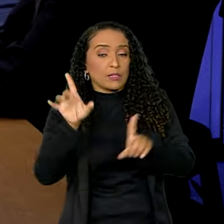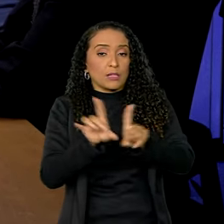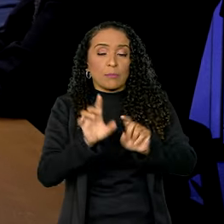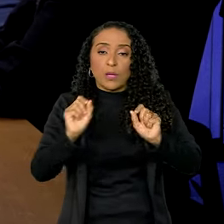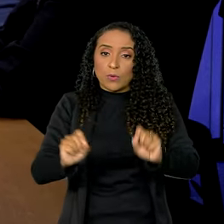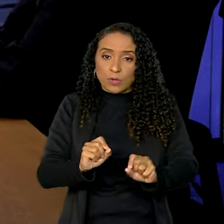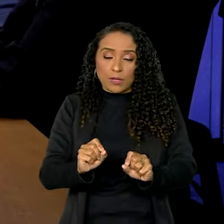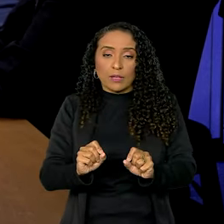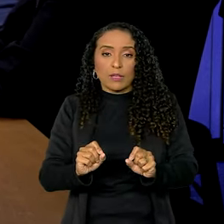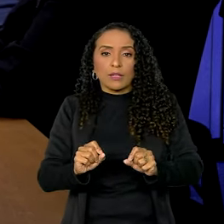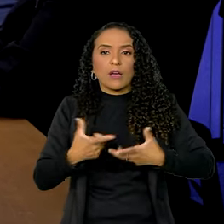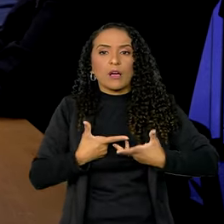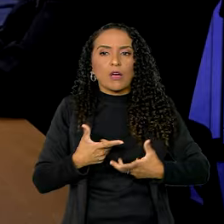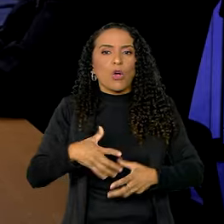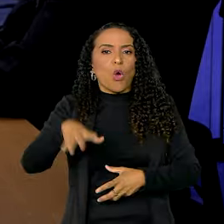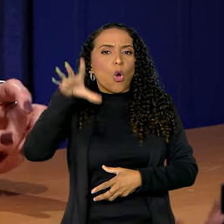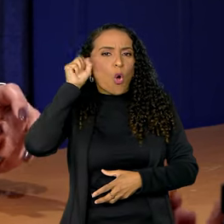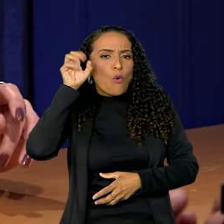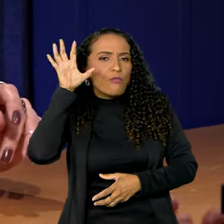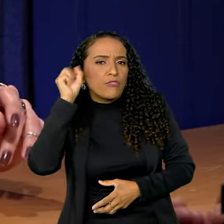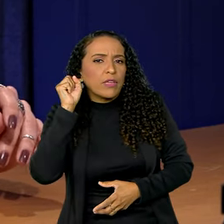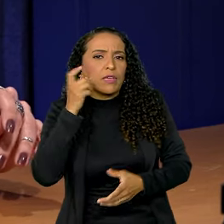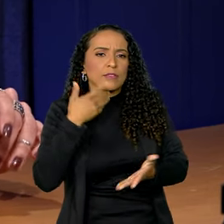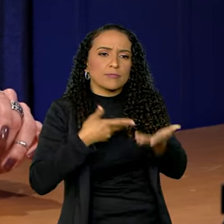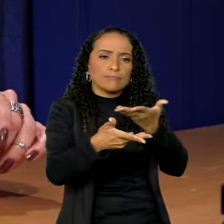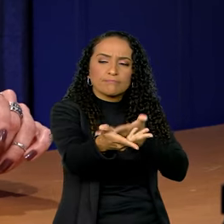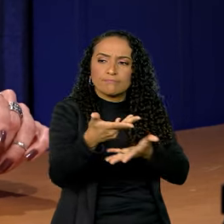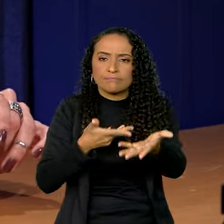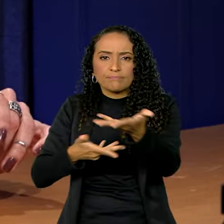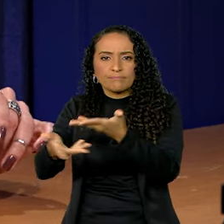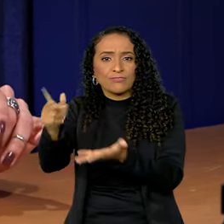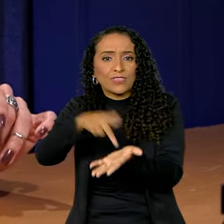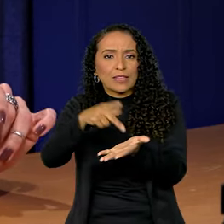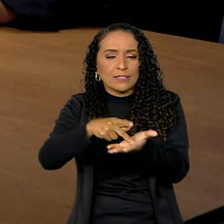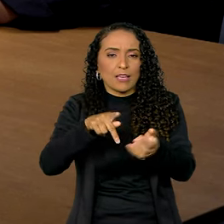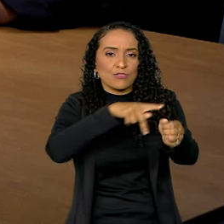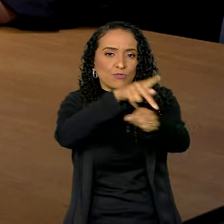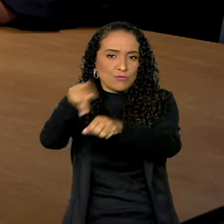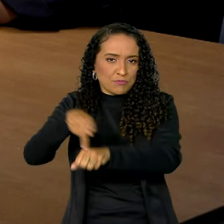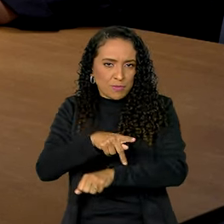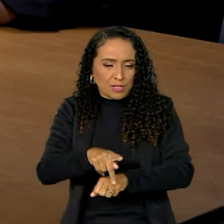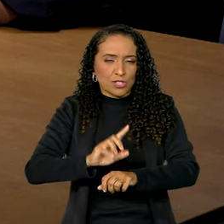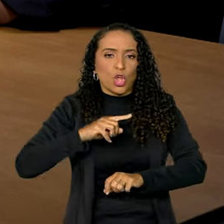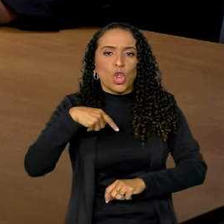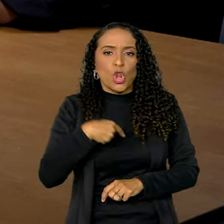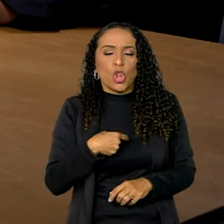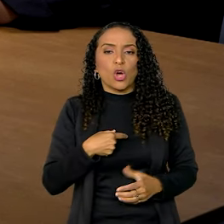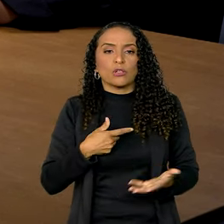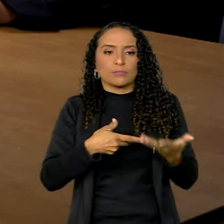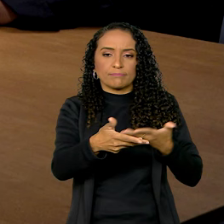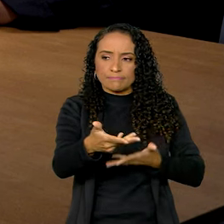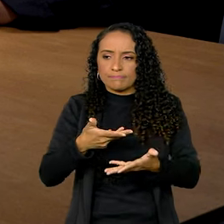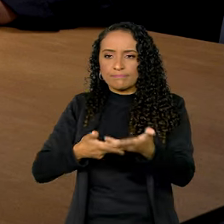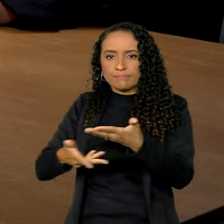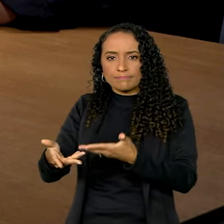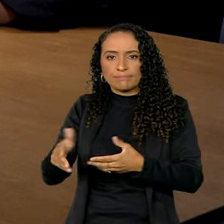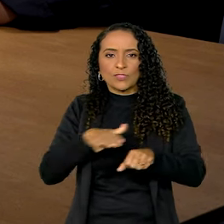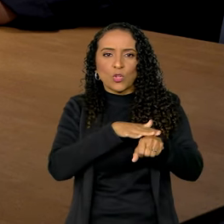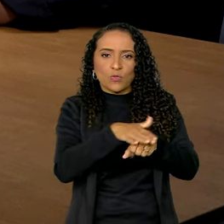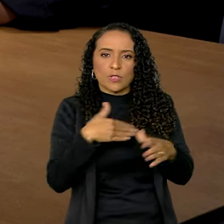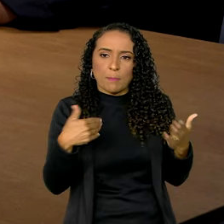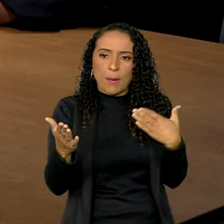também que ouvissem que houvesse um diálogo verdadeiro entre os países então nós mediamos toda essa conversa